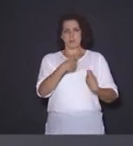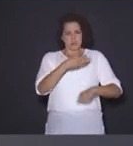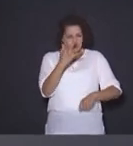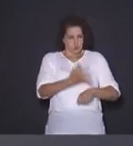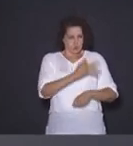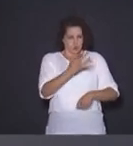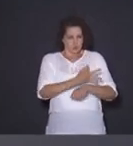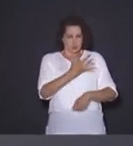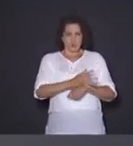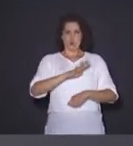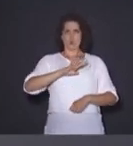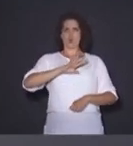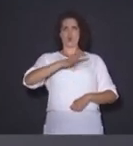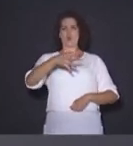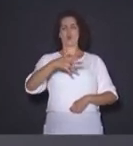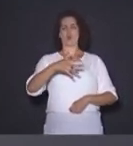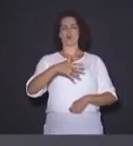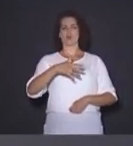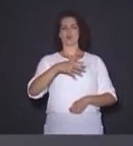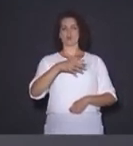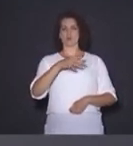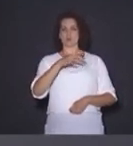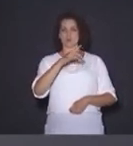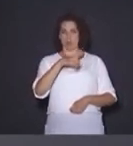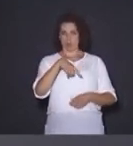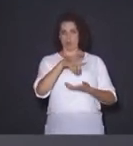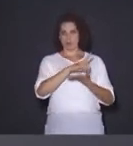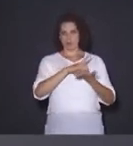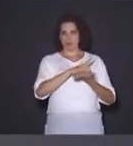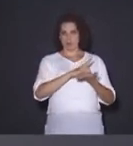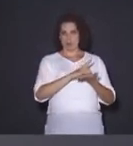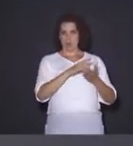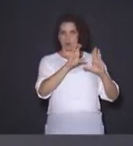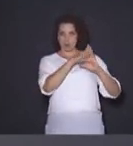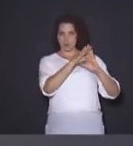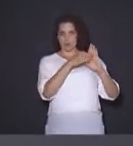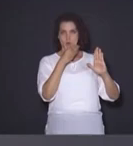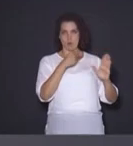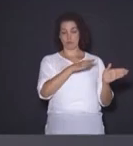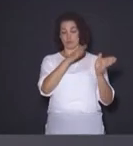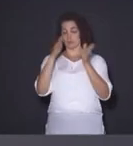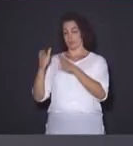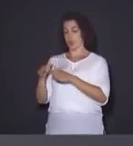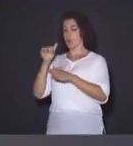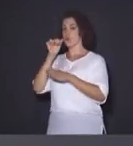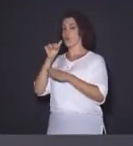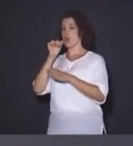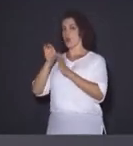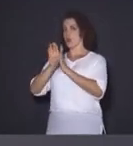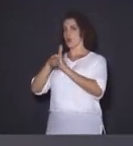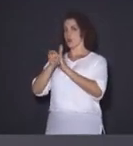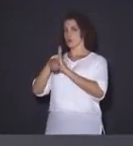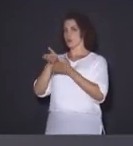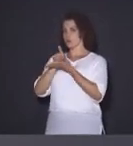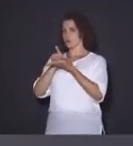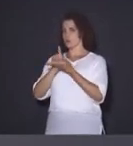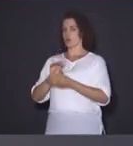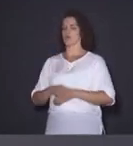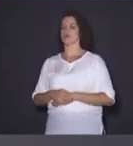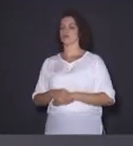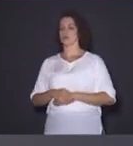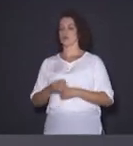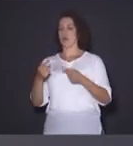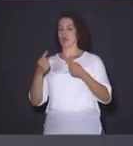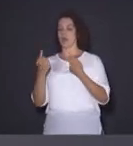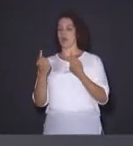coragem algum mal essa é a definição de um homem no dicionário a definição de mulher no dicionário feminino de homem